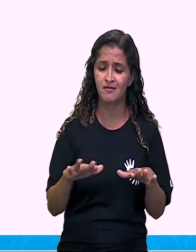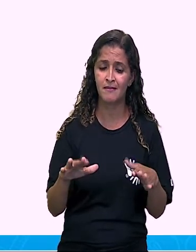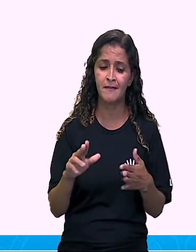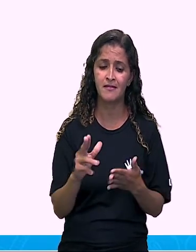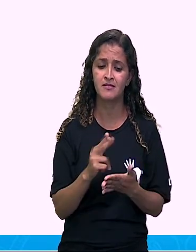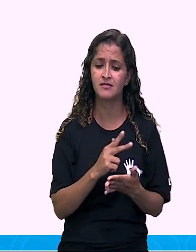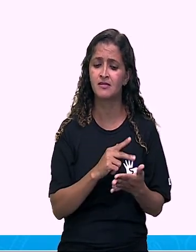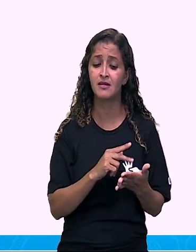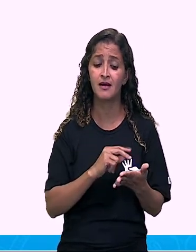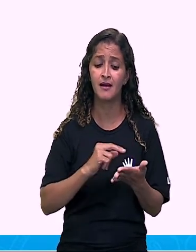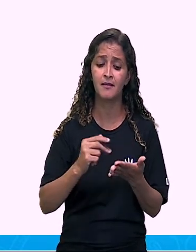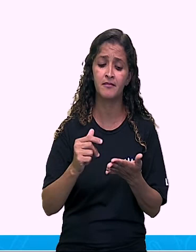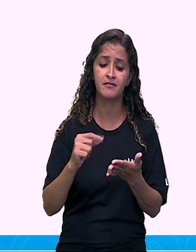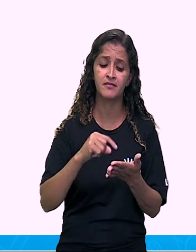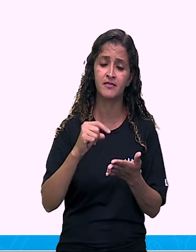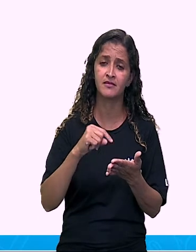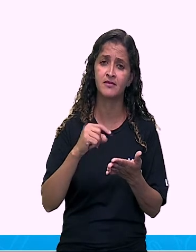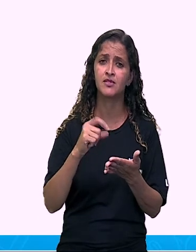lá.